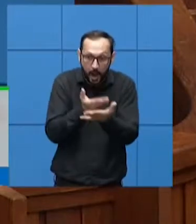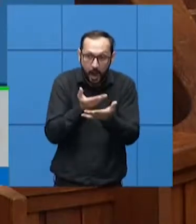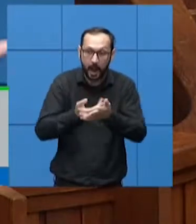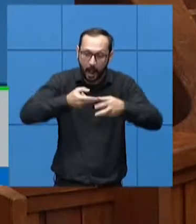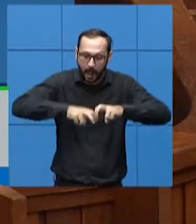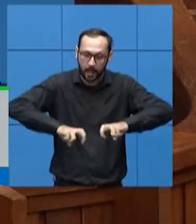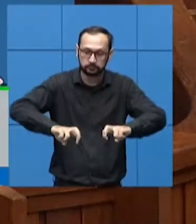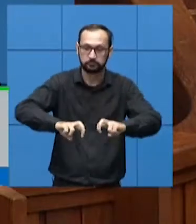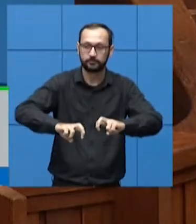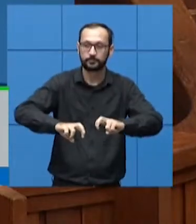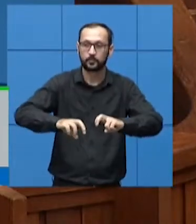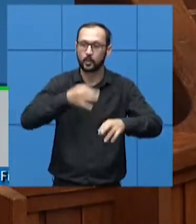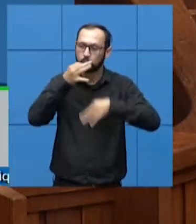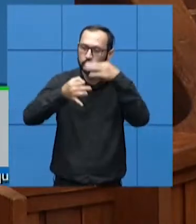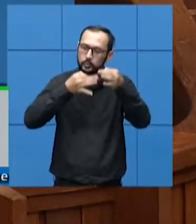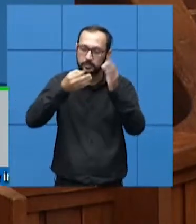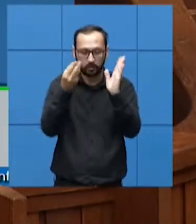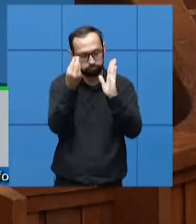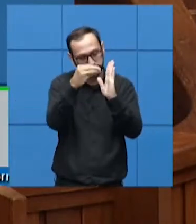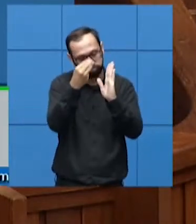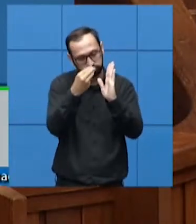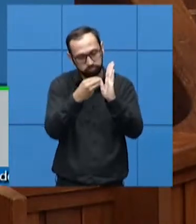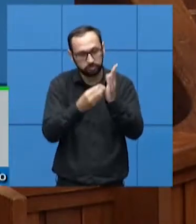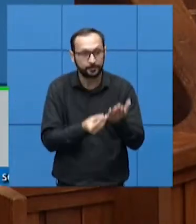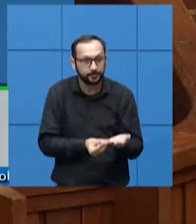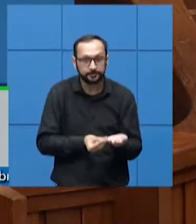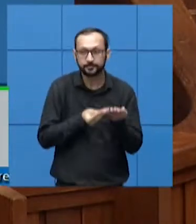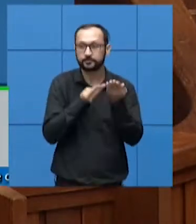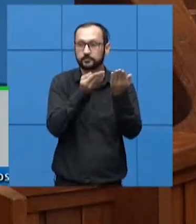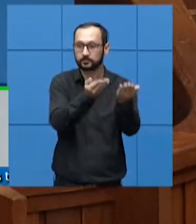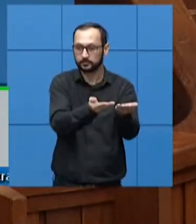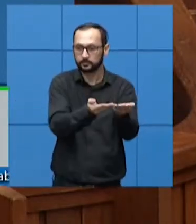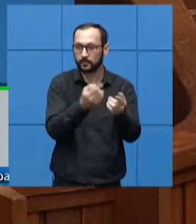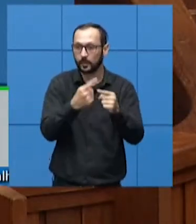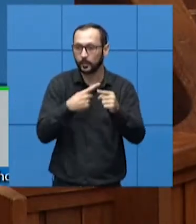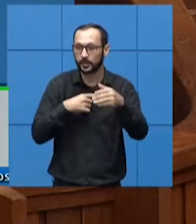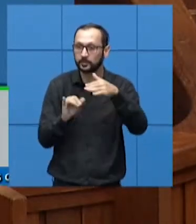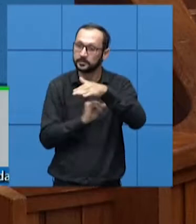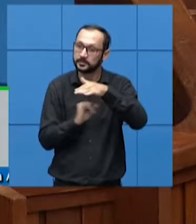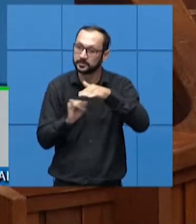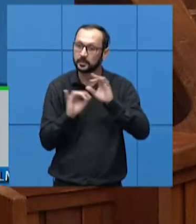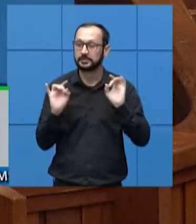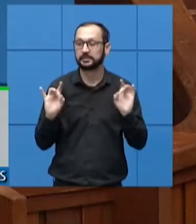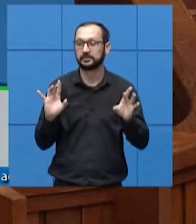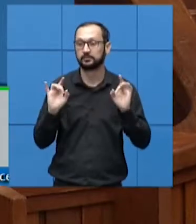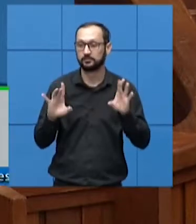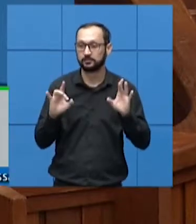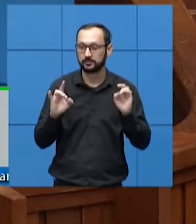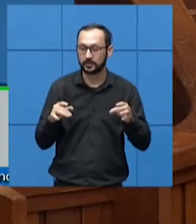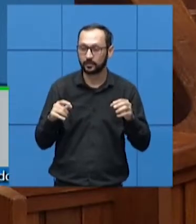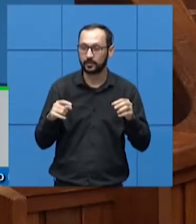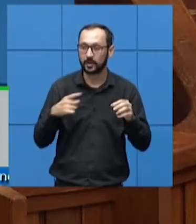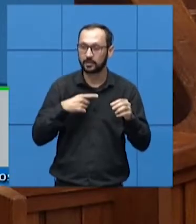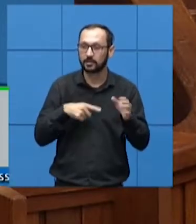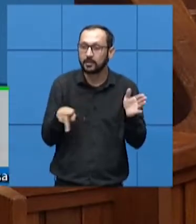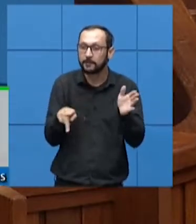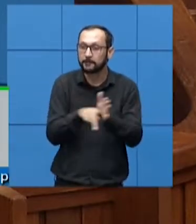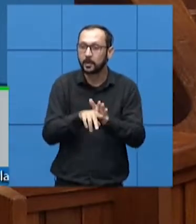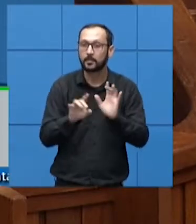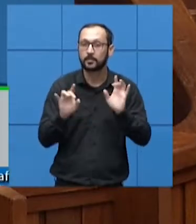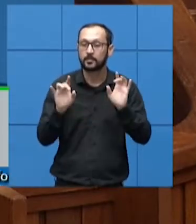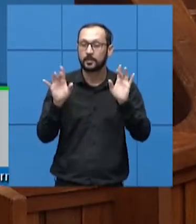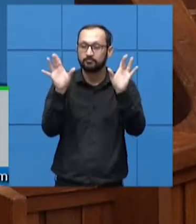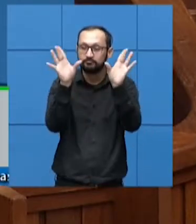levamos várias sugestões de organização, porque uma instituição especializada ela tem especificidades